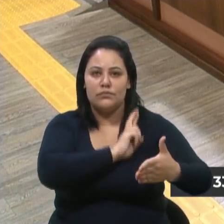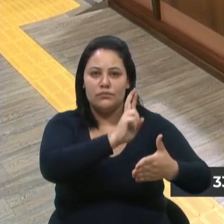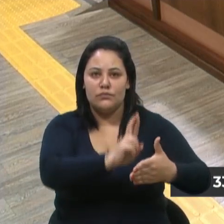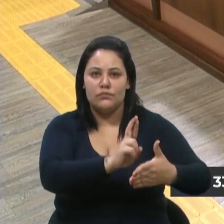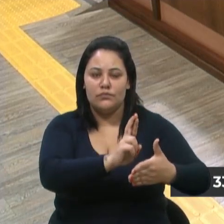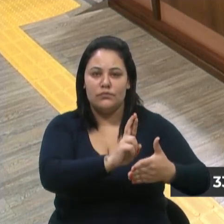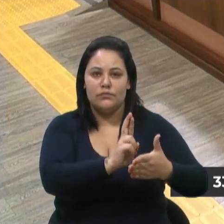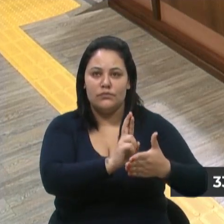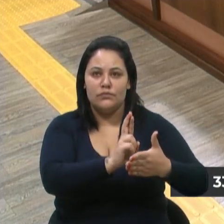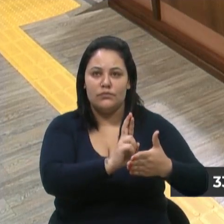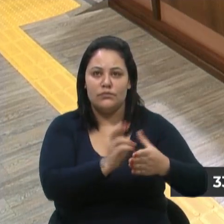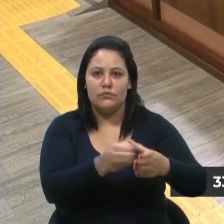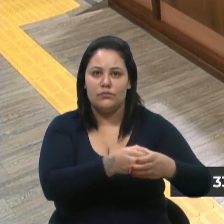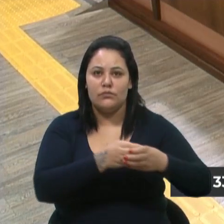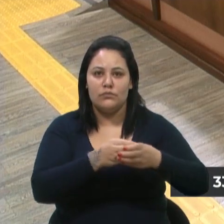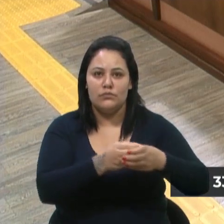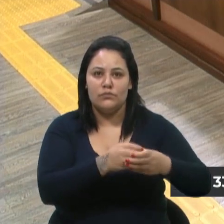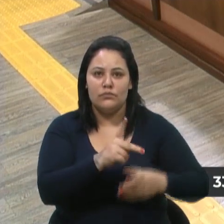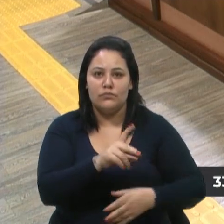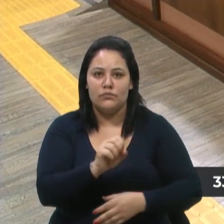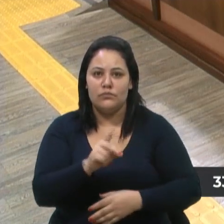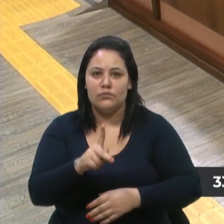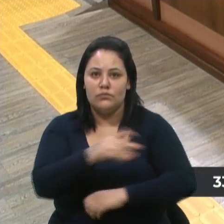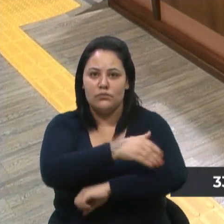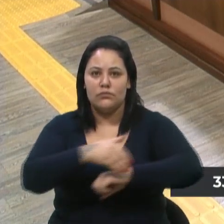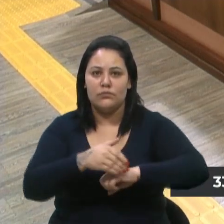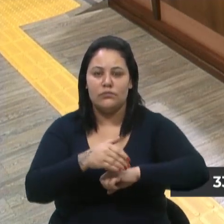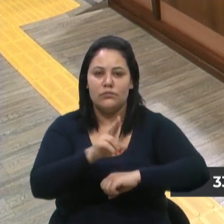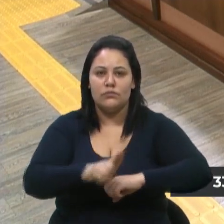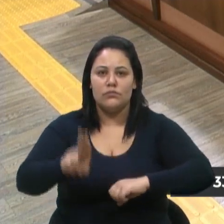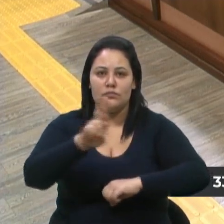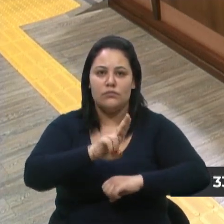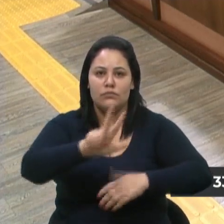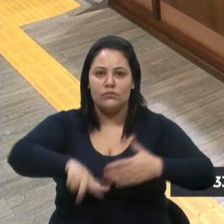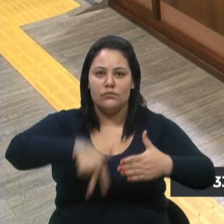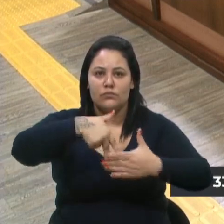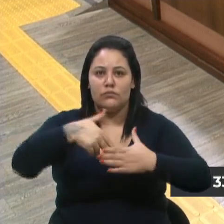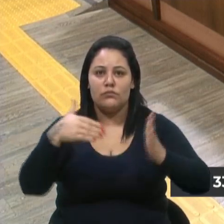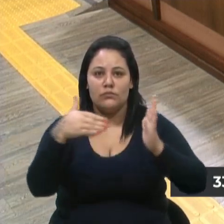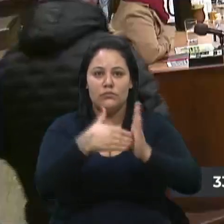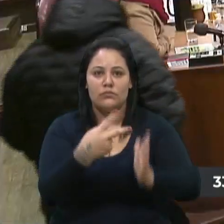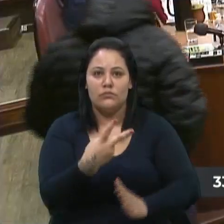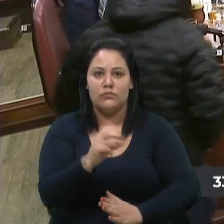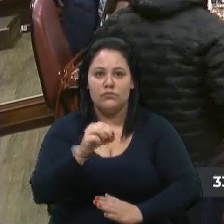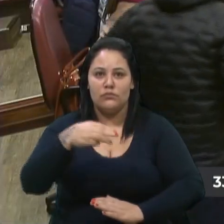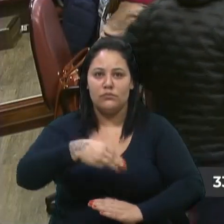do Comitê Pop Rua para ocupar a tribuna por até 20 minutos.